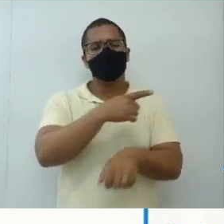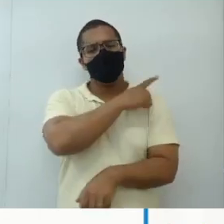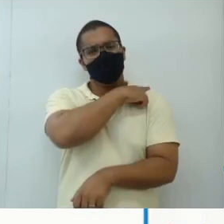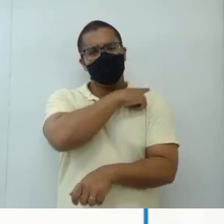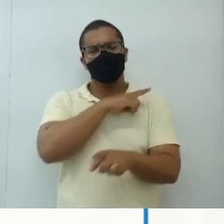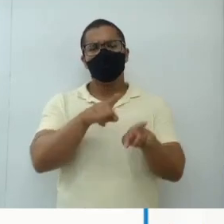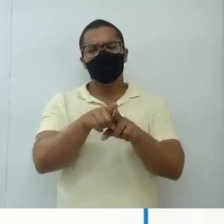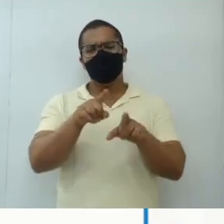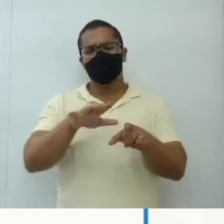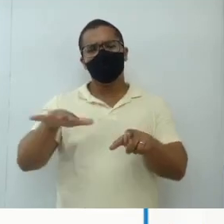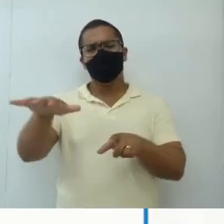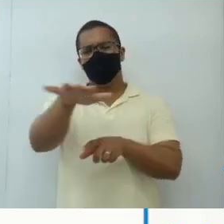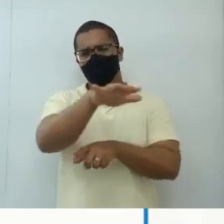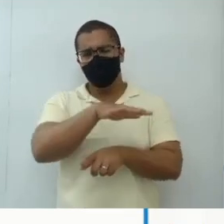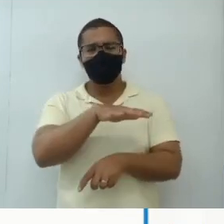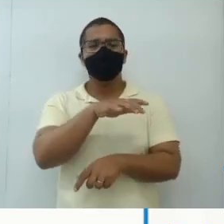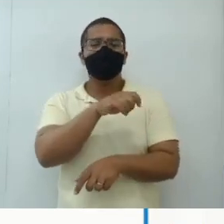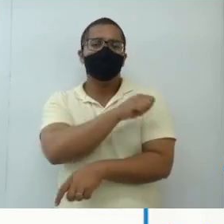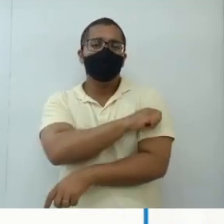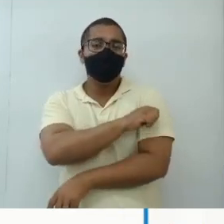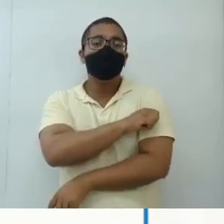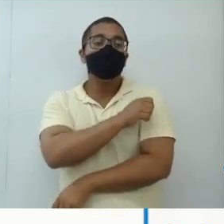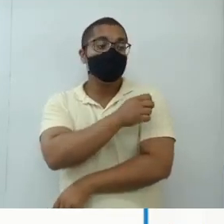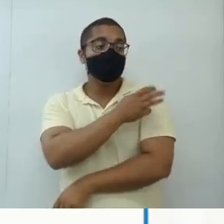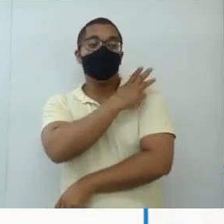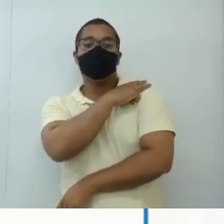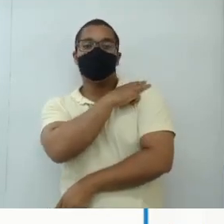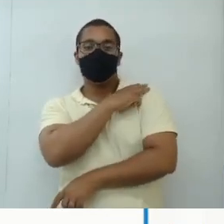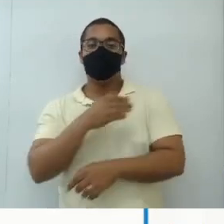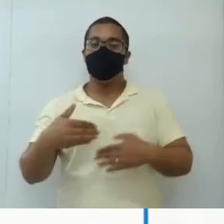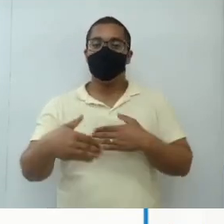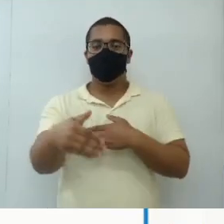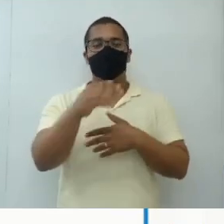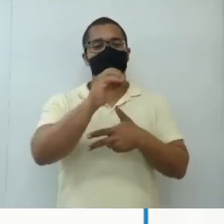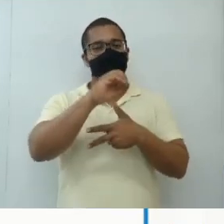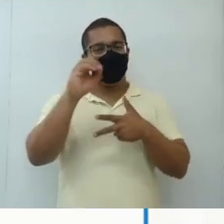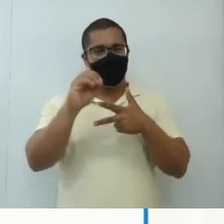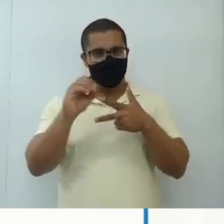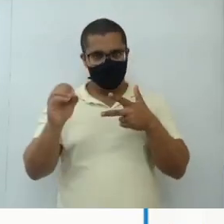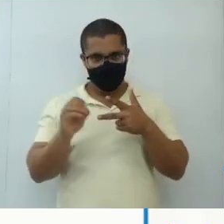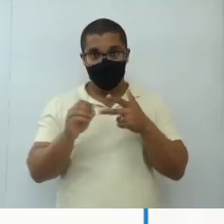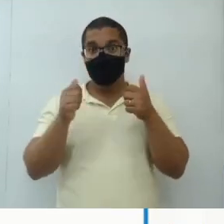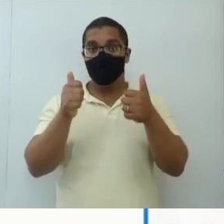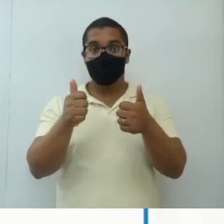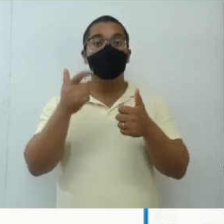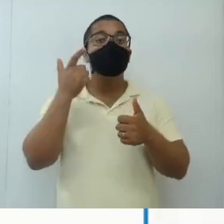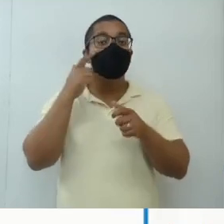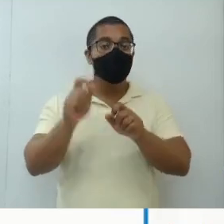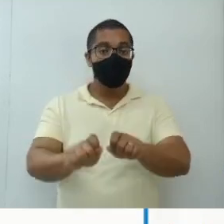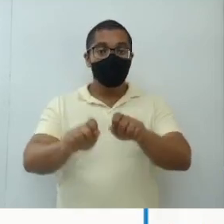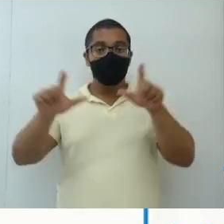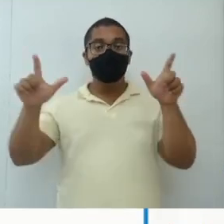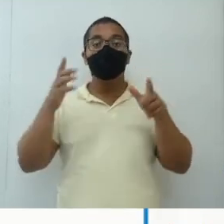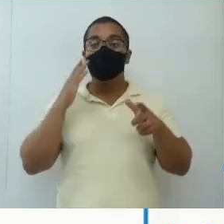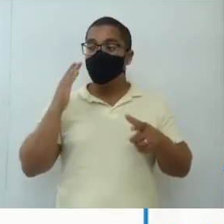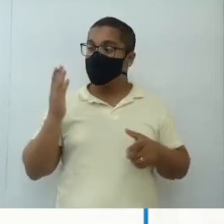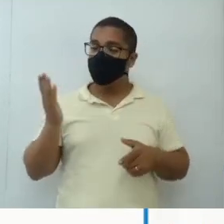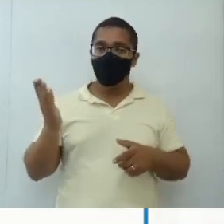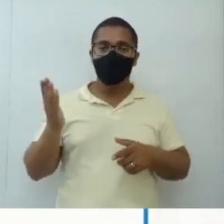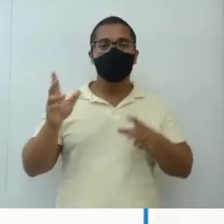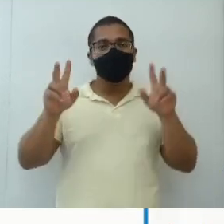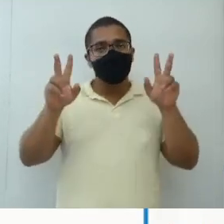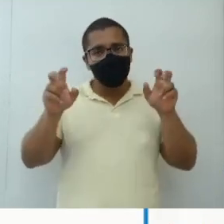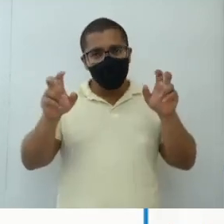também o pessoal do terceirão que vai fazer o Enem Então vamos se embora aí para o tema tá aí já na tela o